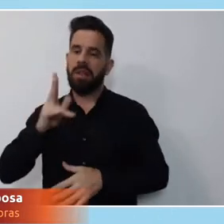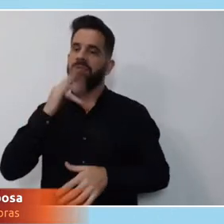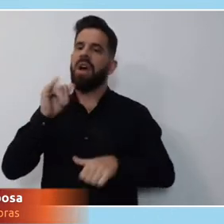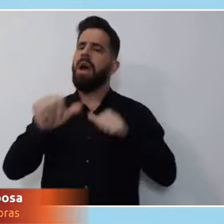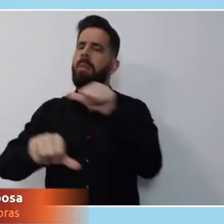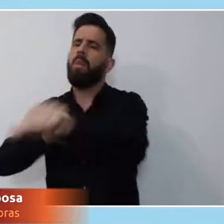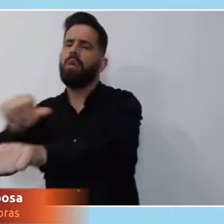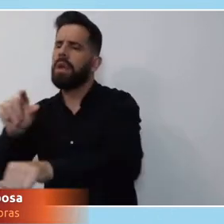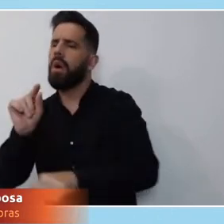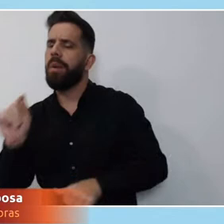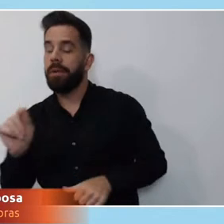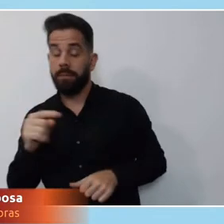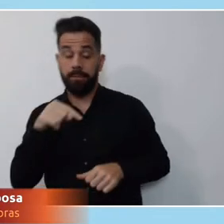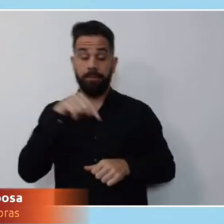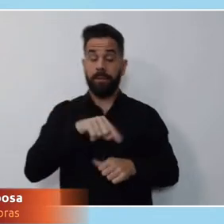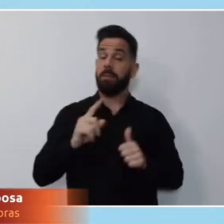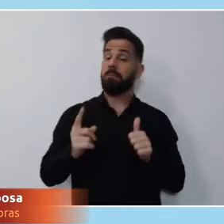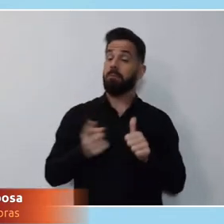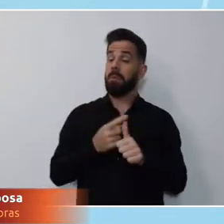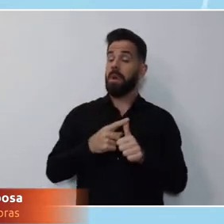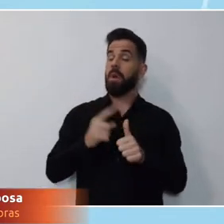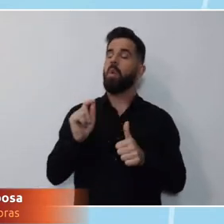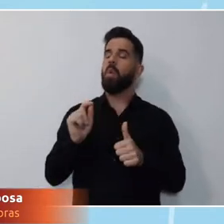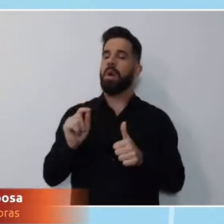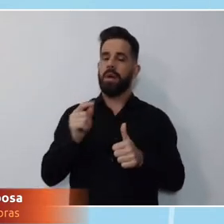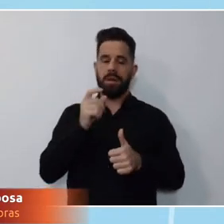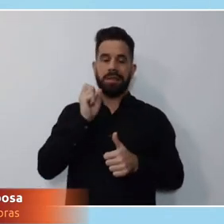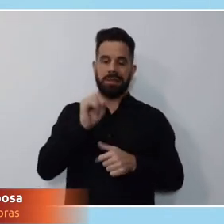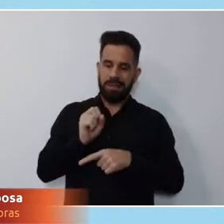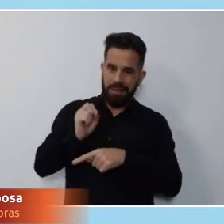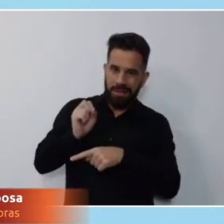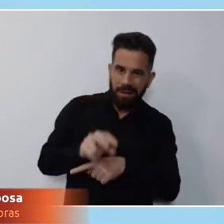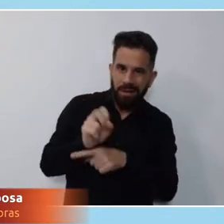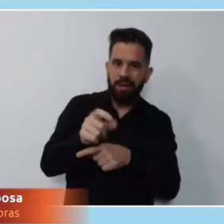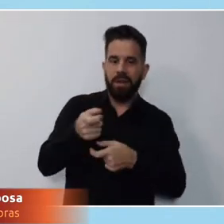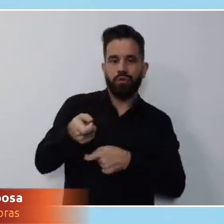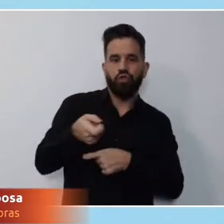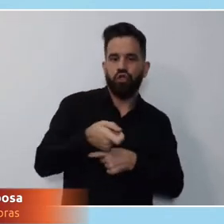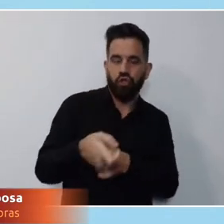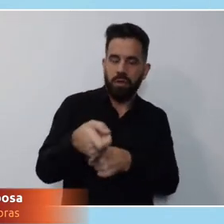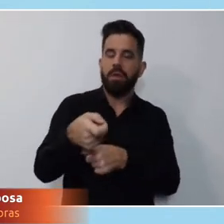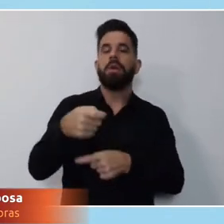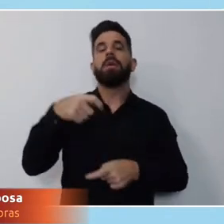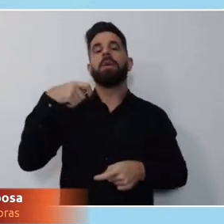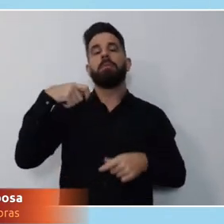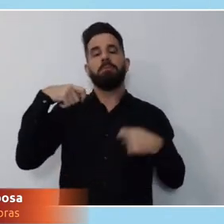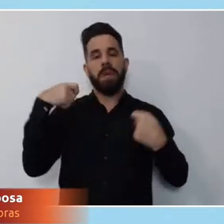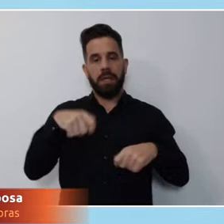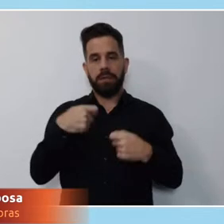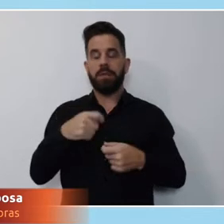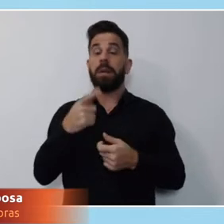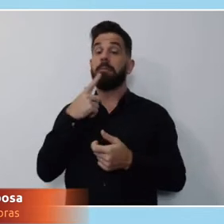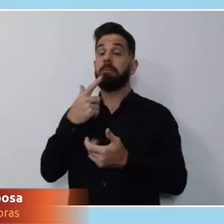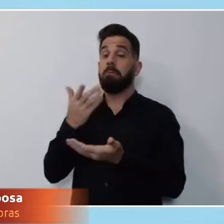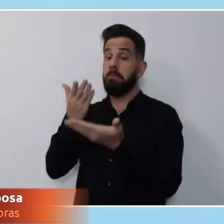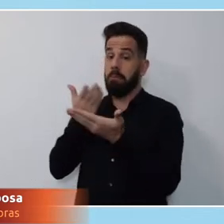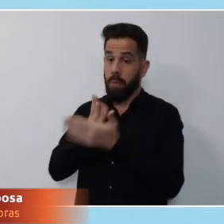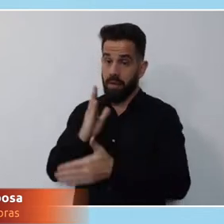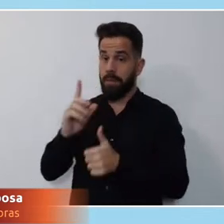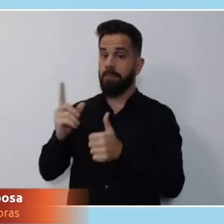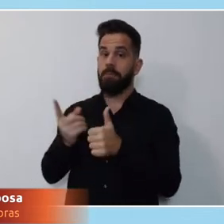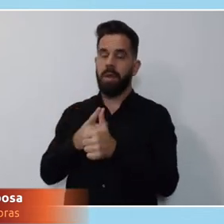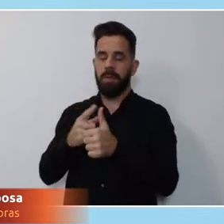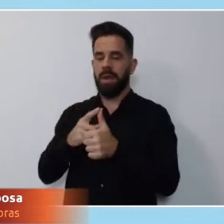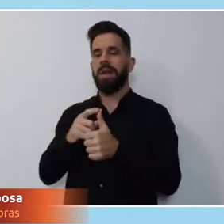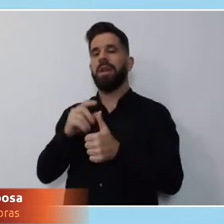agrotóxico seja liberado, ou seja, seja comercializado, nós temos, né, aprovação, ou temos que ter aprovação no IBAMA,